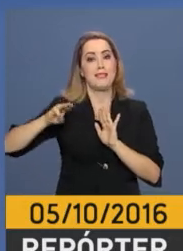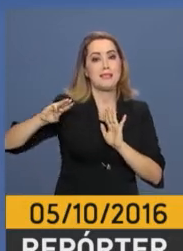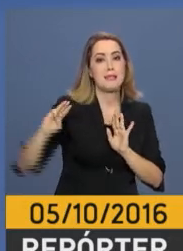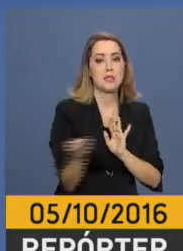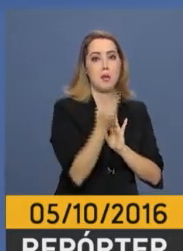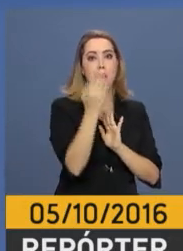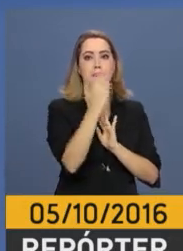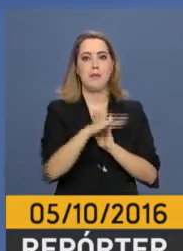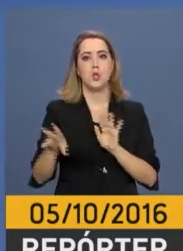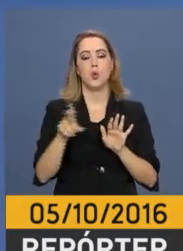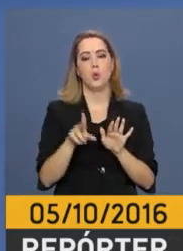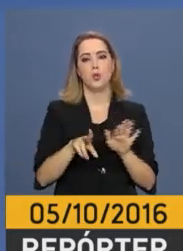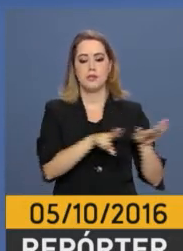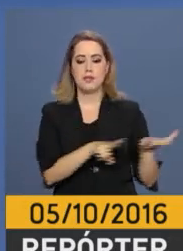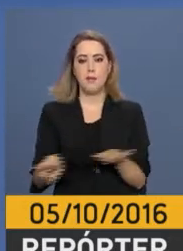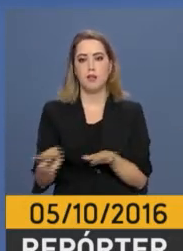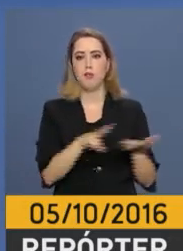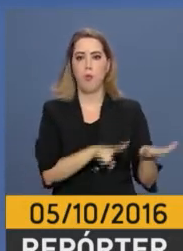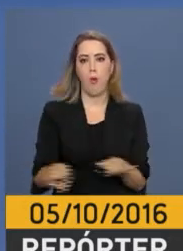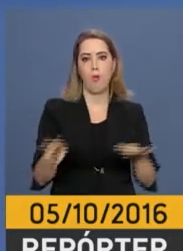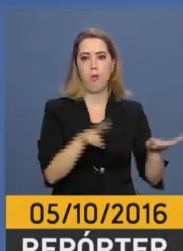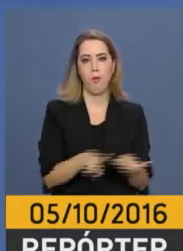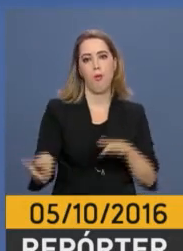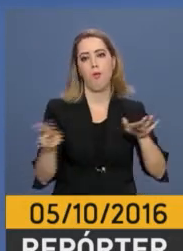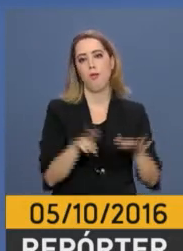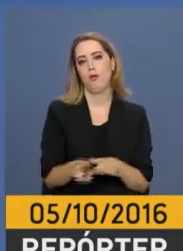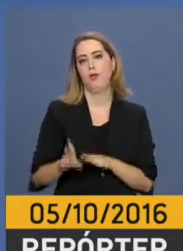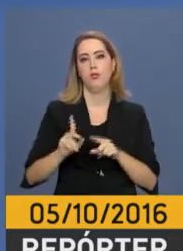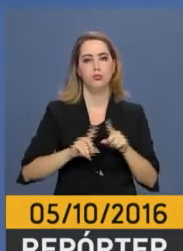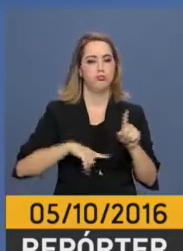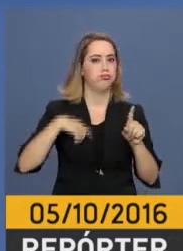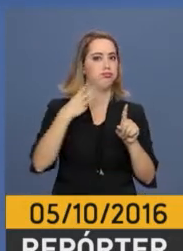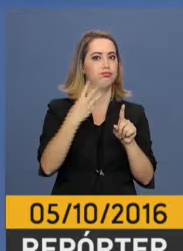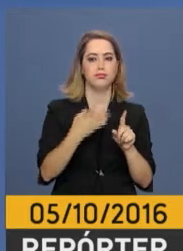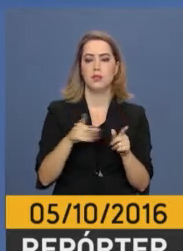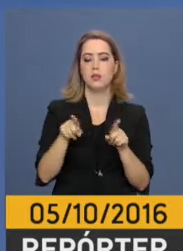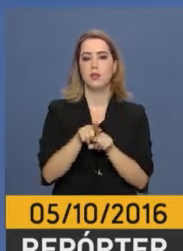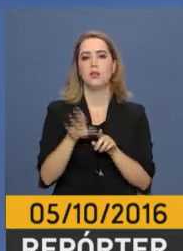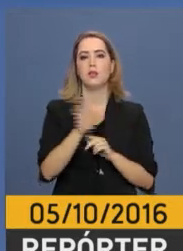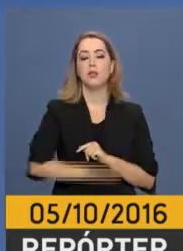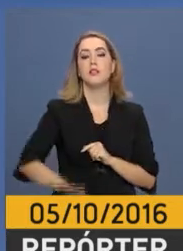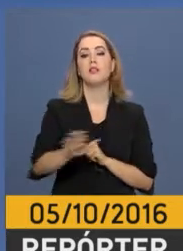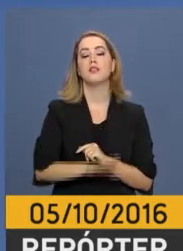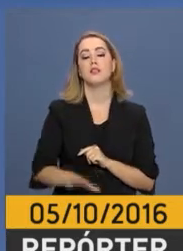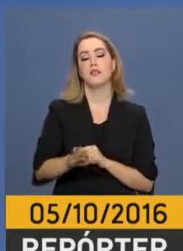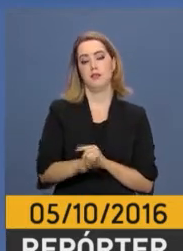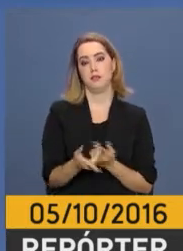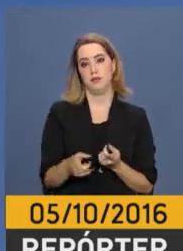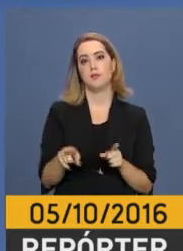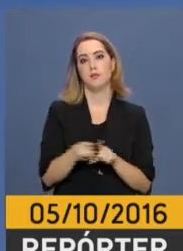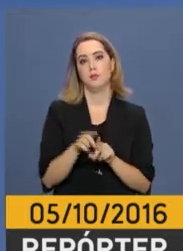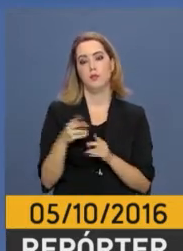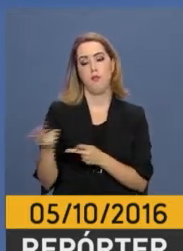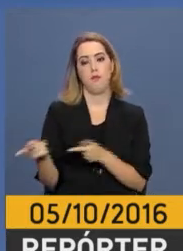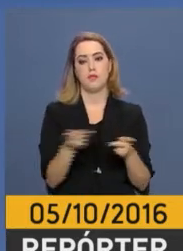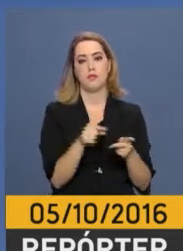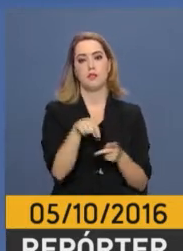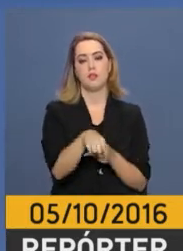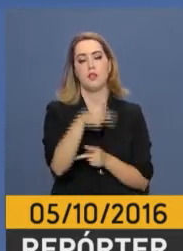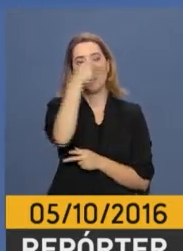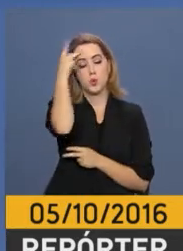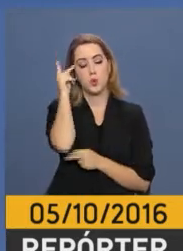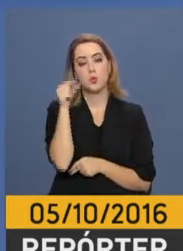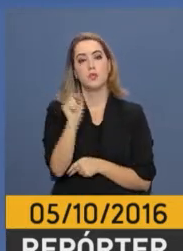domiciliares por semana acompanhando as famílias do bolsa família que tem criança pequena então quem vai fazer essa visita